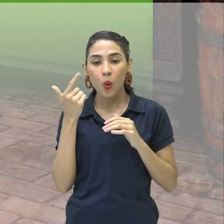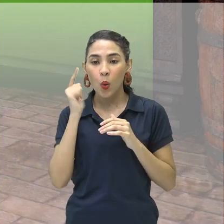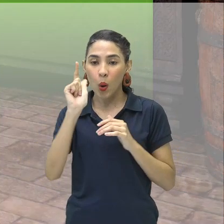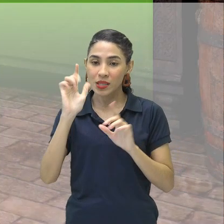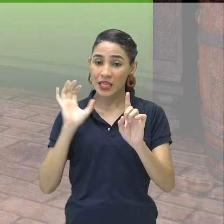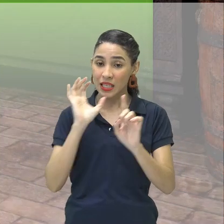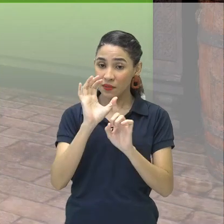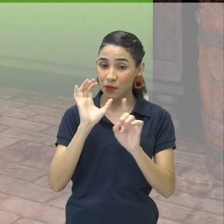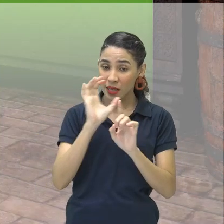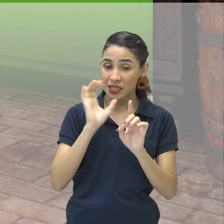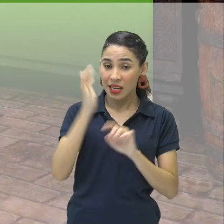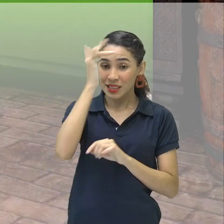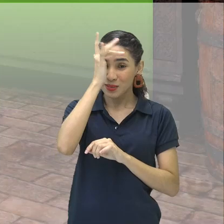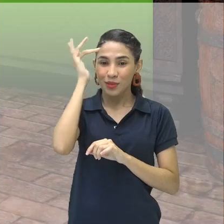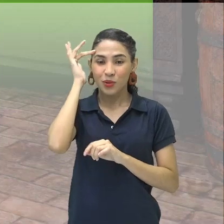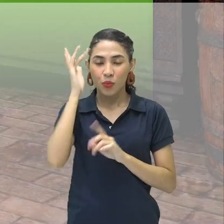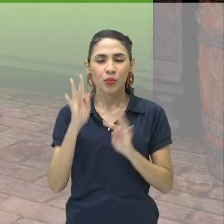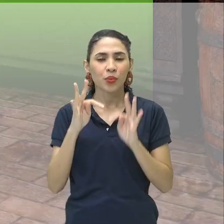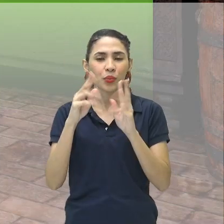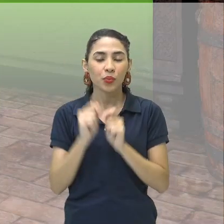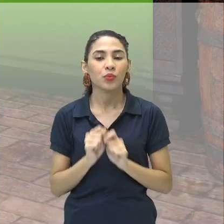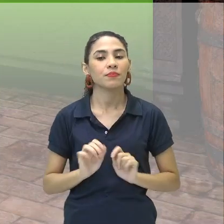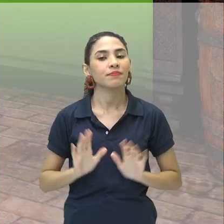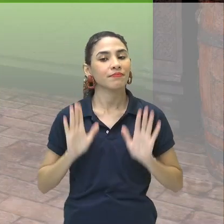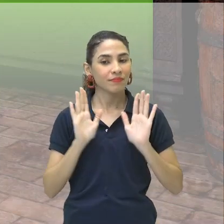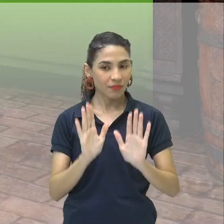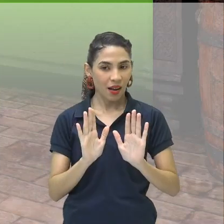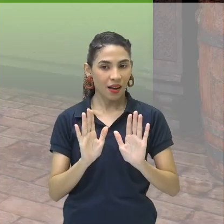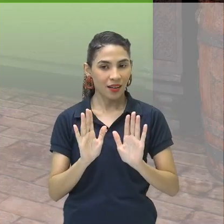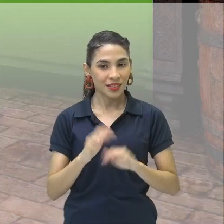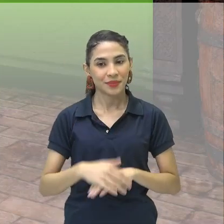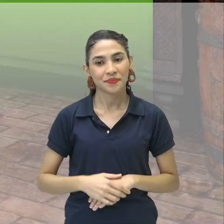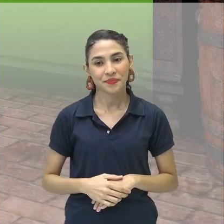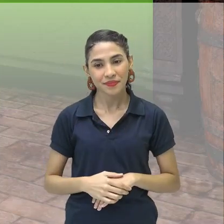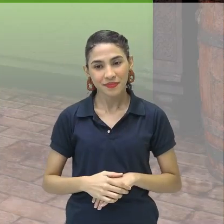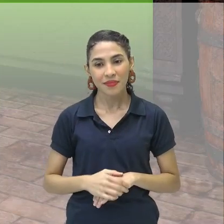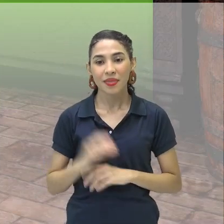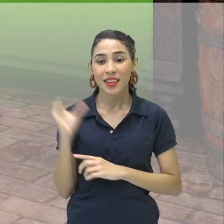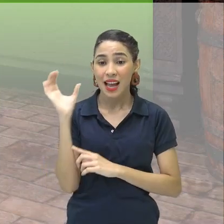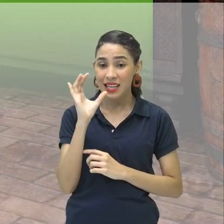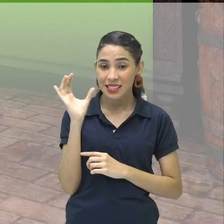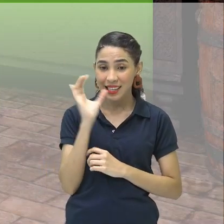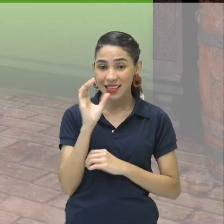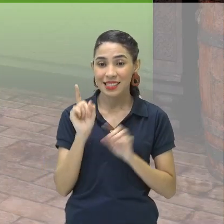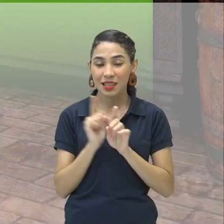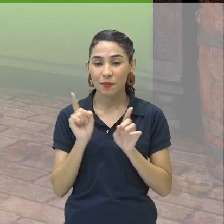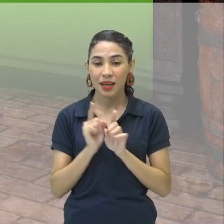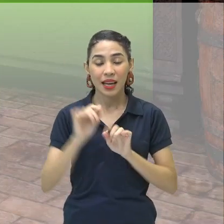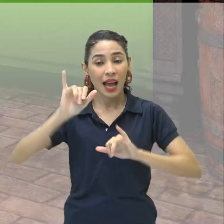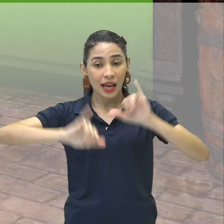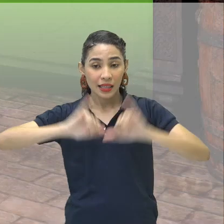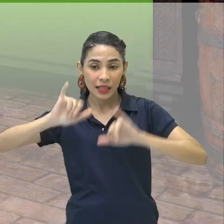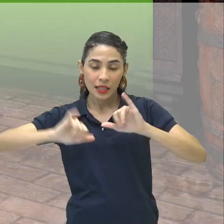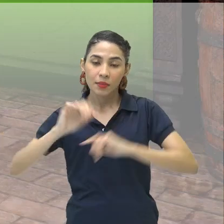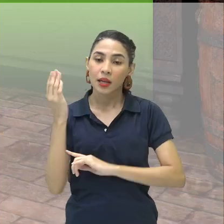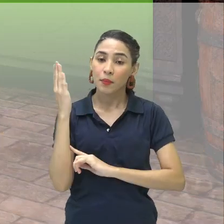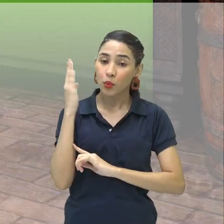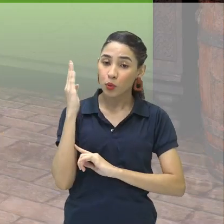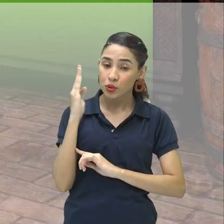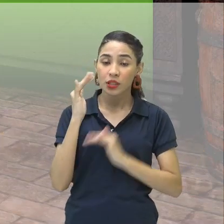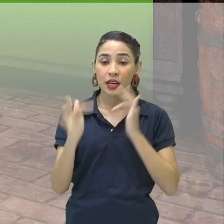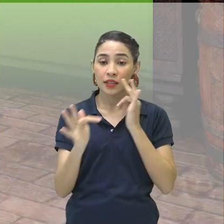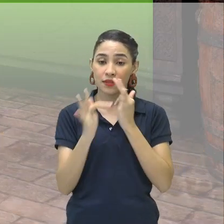as pessoas e tudo mais, né? Mas, de alguma forma, a ciência, a química, a biologia, a